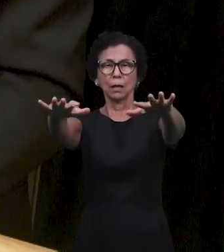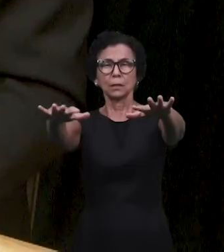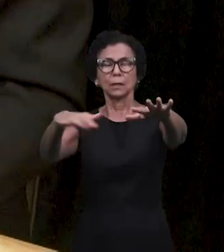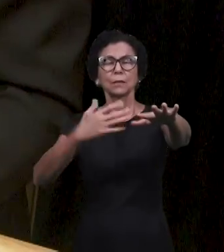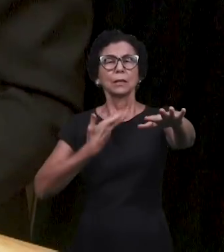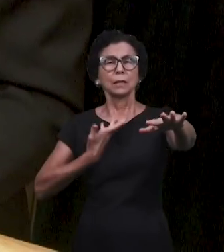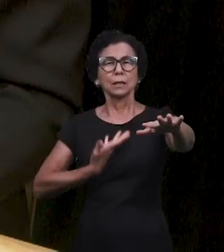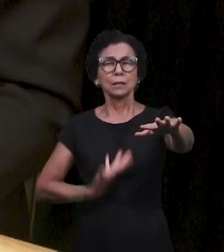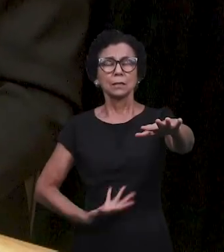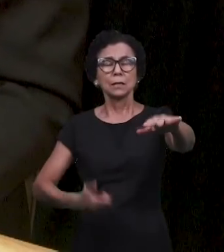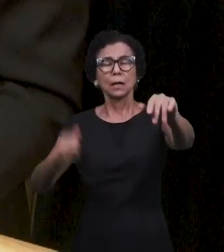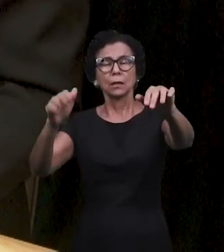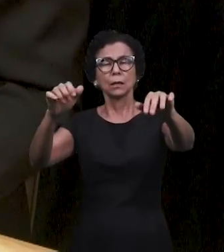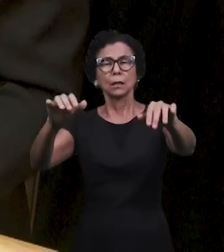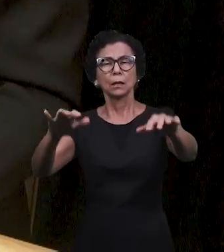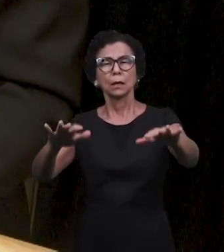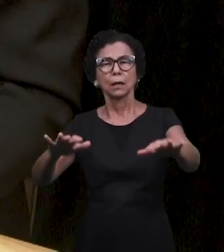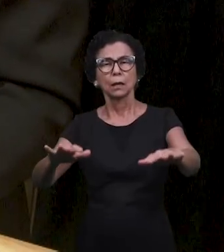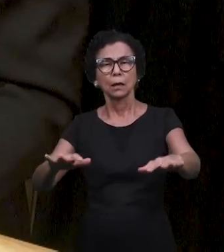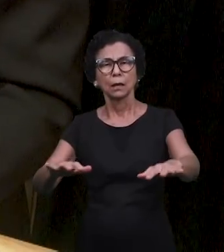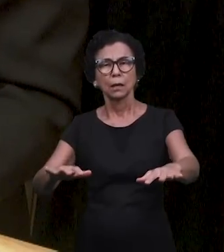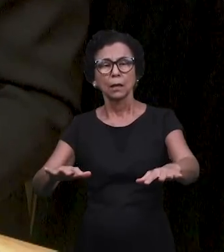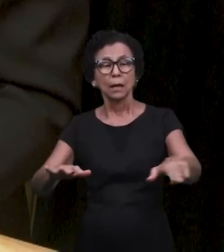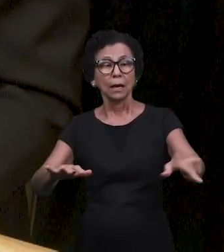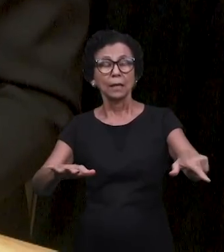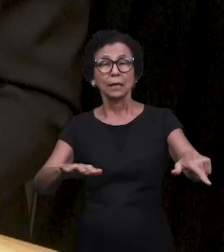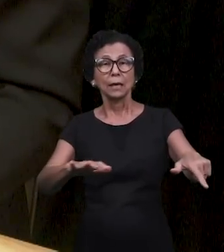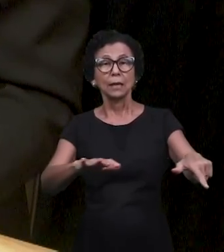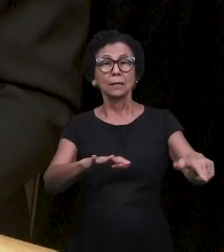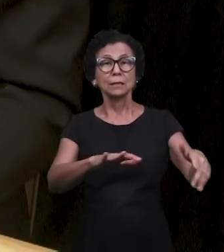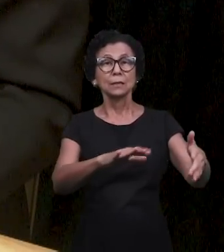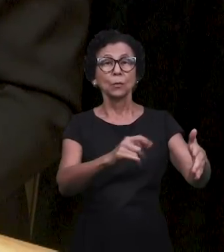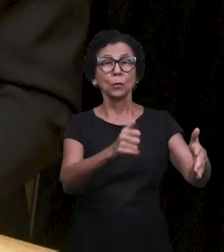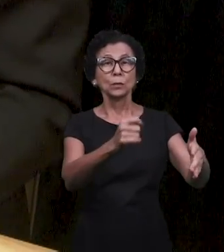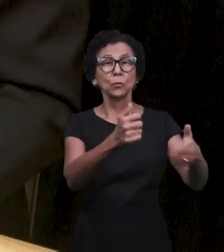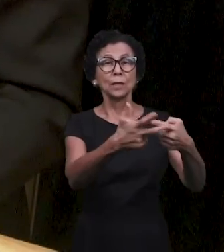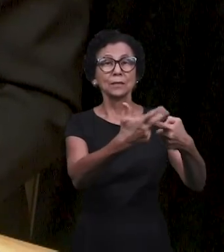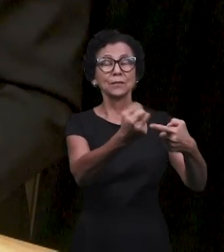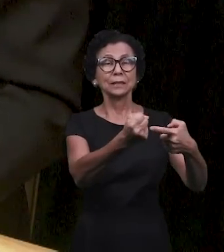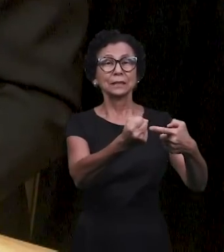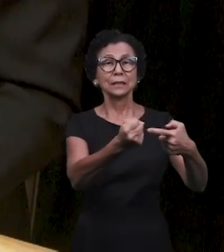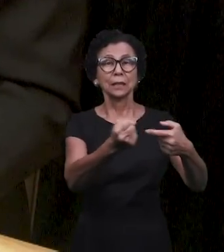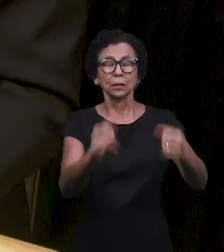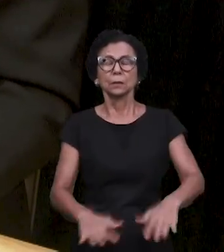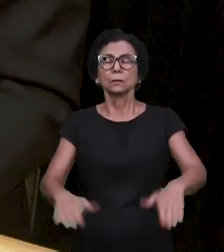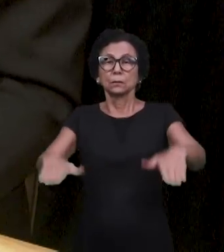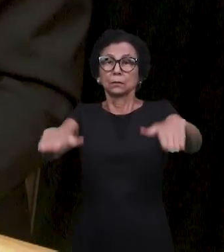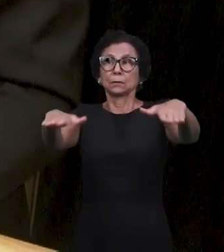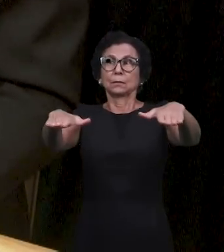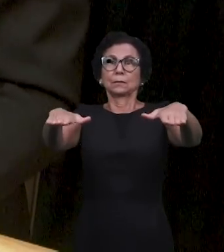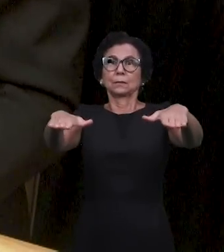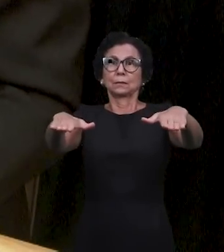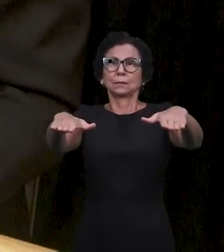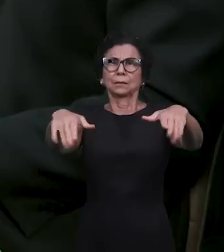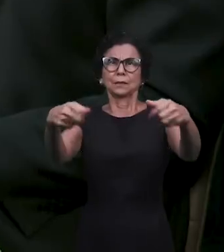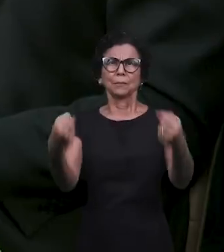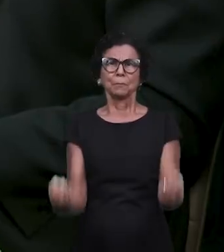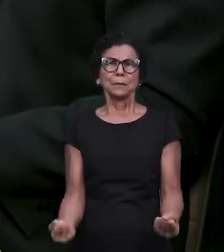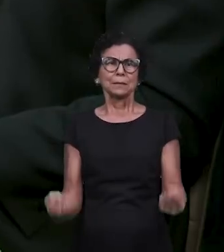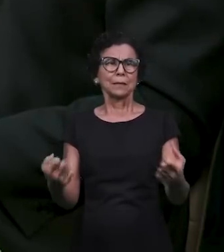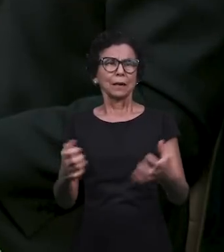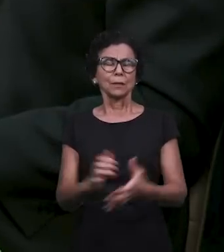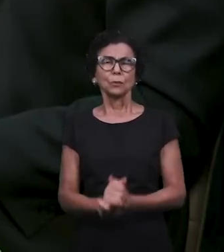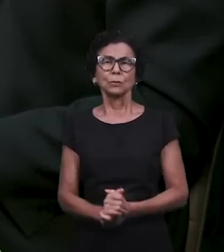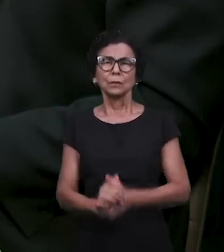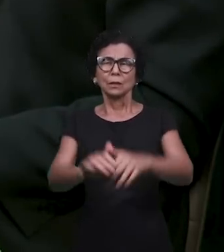A Bíblia é assim, orai sem cessar. As pessoas dizem, como é que pode eu passar o dia inteiro orando? Tem que estudar, tem que trabalhar,